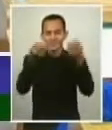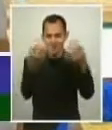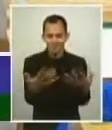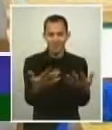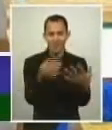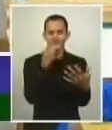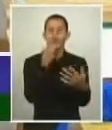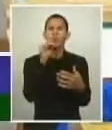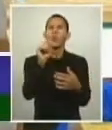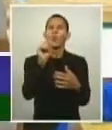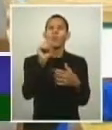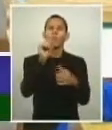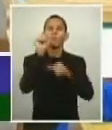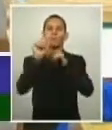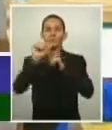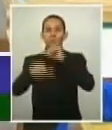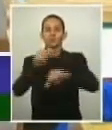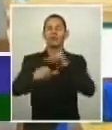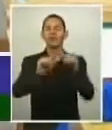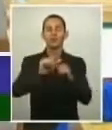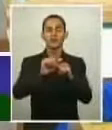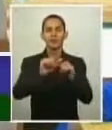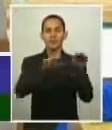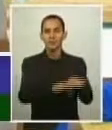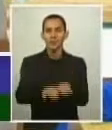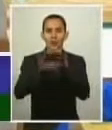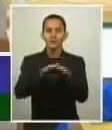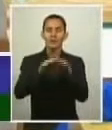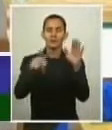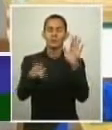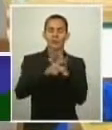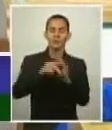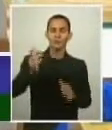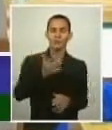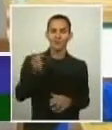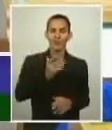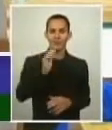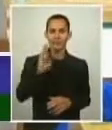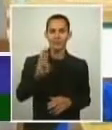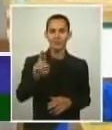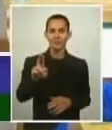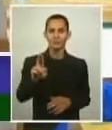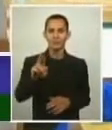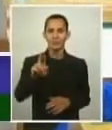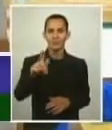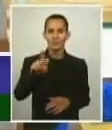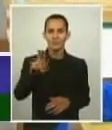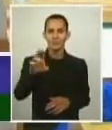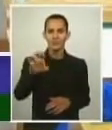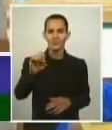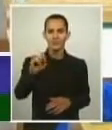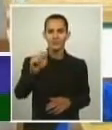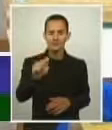em que se converteu a democracia representativa burguesa porque a dela que nós somos falando é nela que